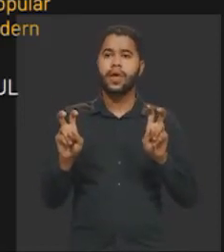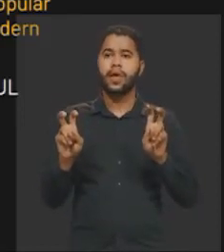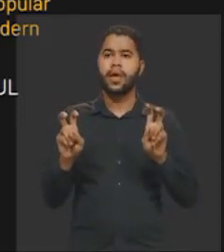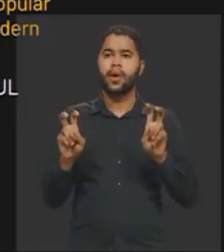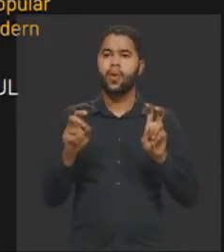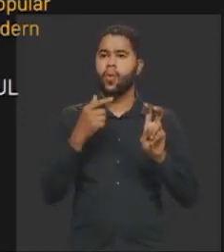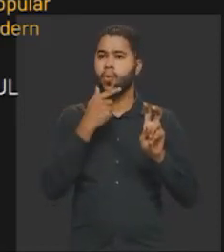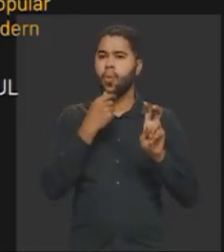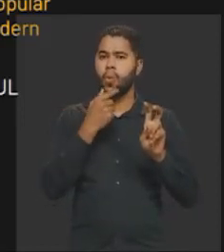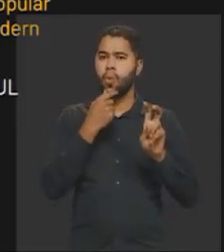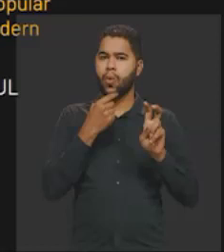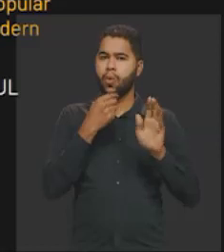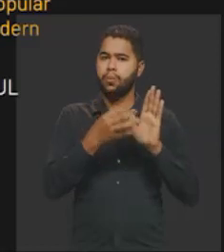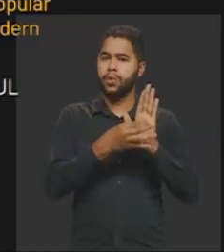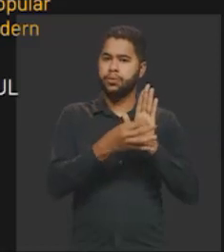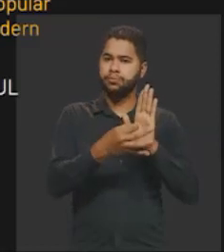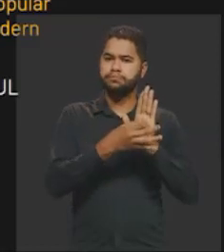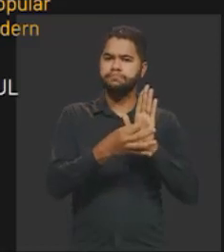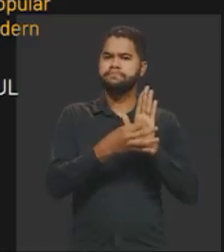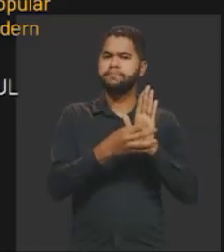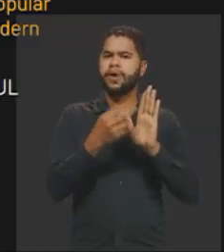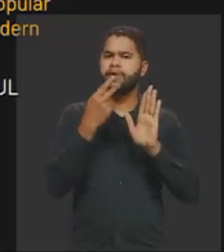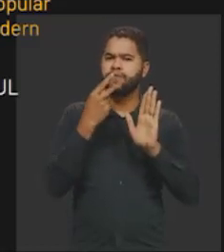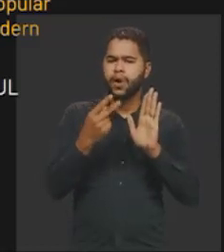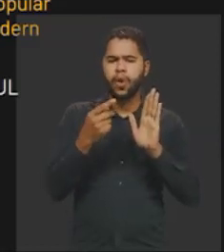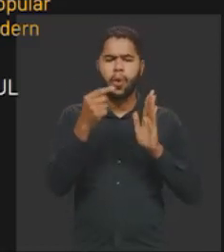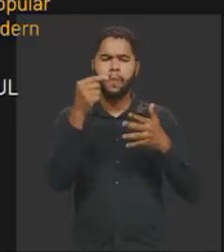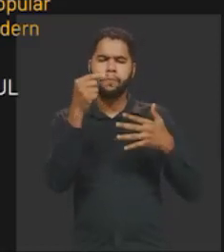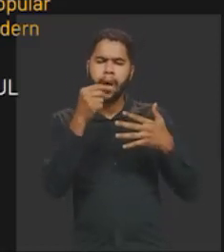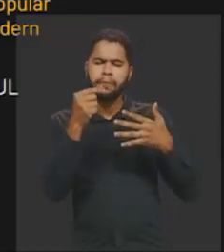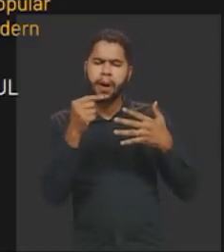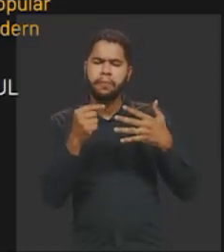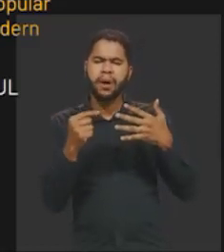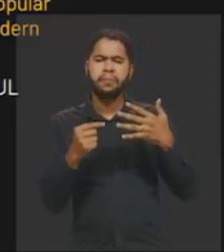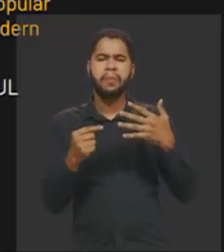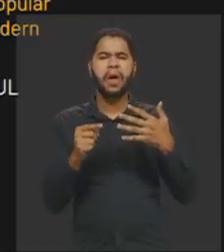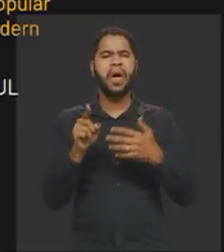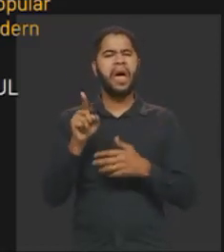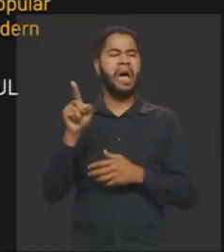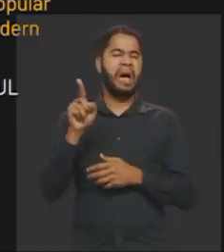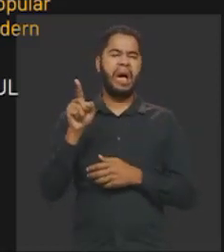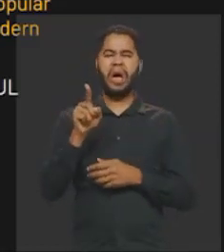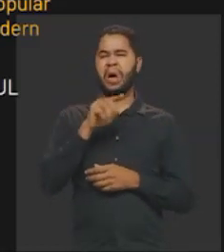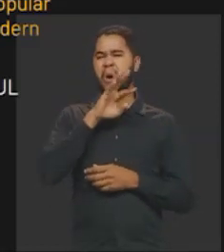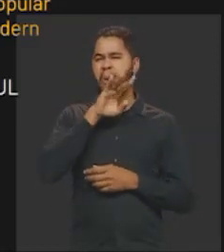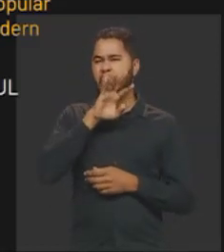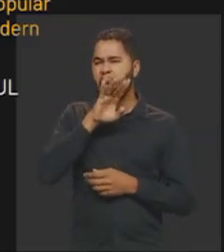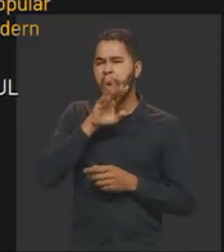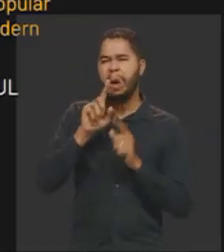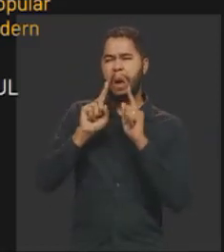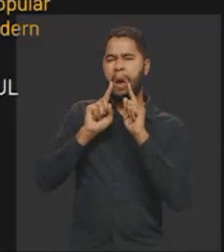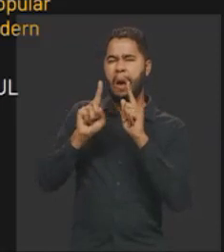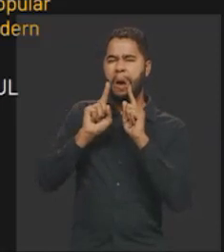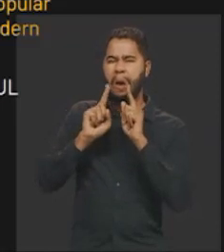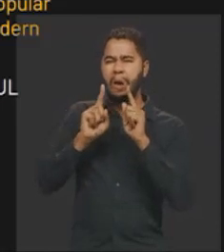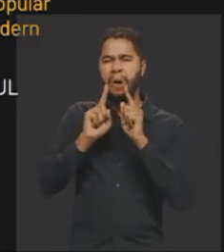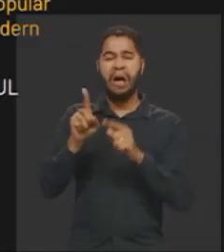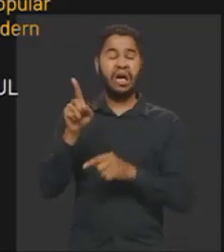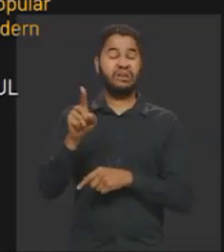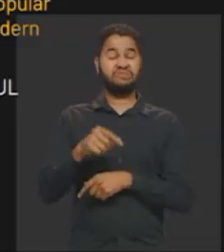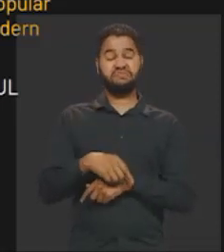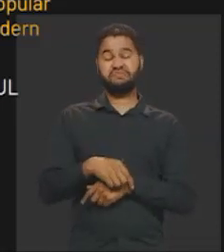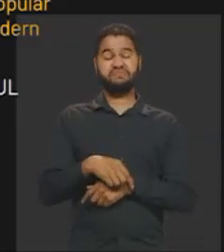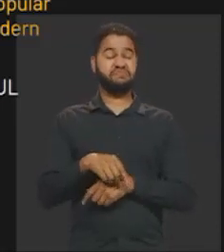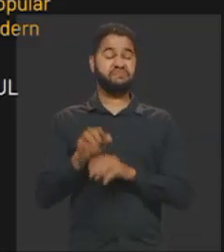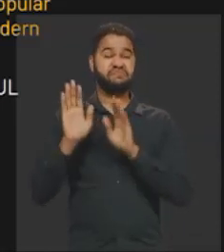aqui, ele criticou a pintura e chamou aquilo uma coisa borrada, uma coisa, chamou de impressionista,